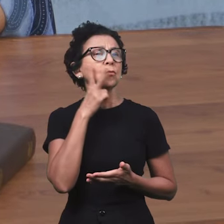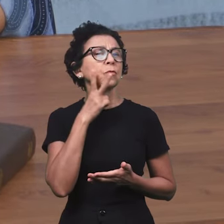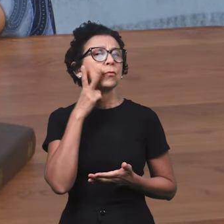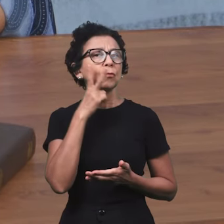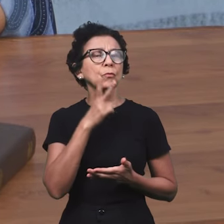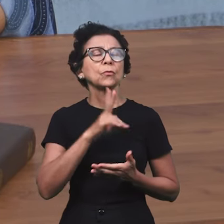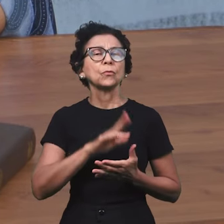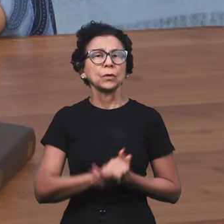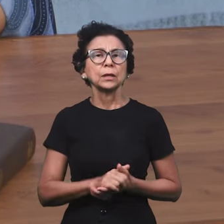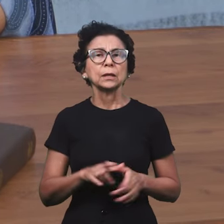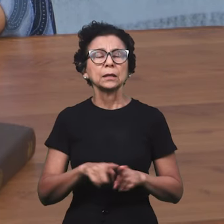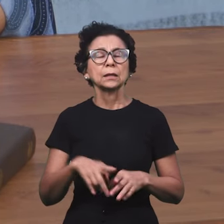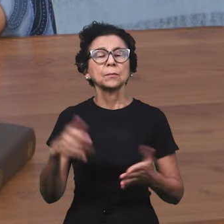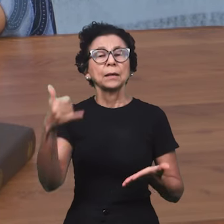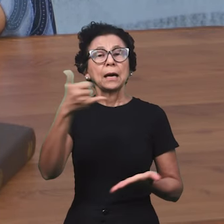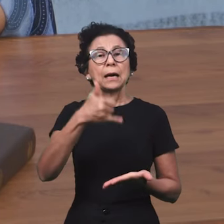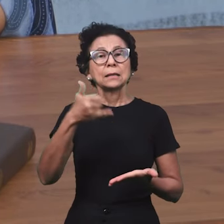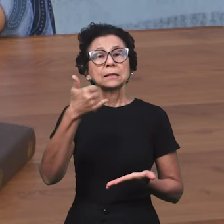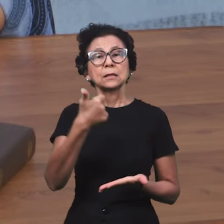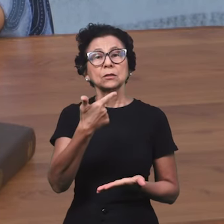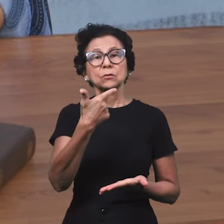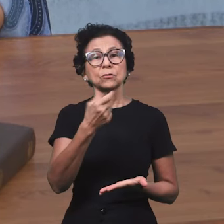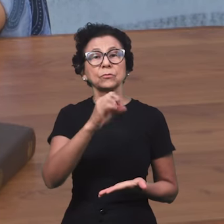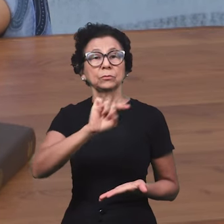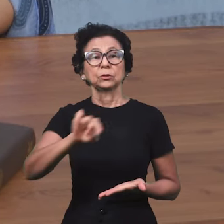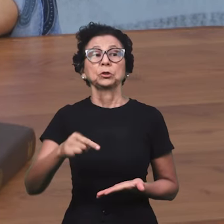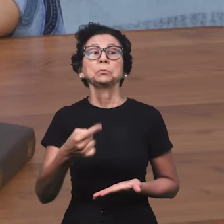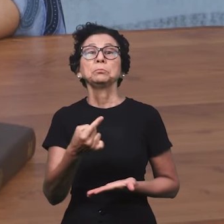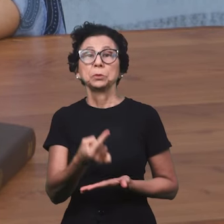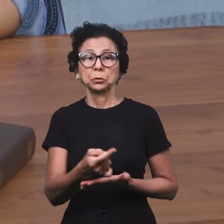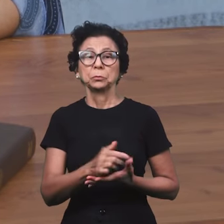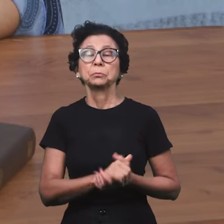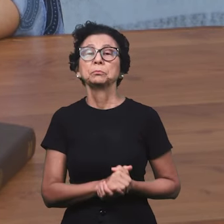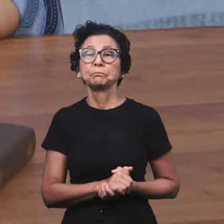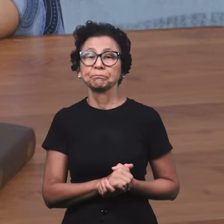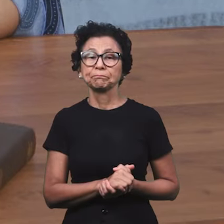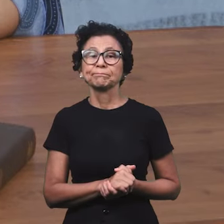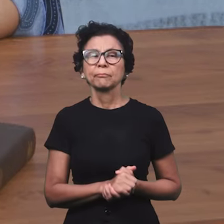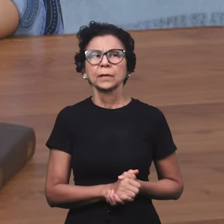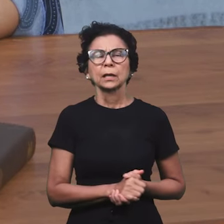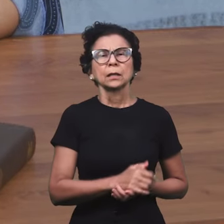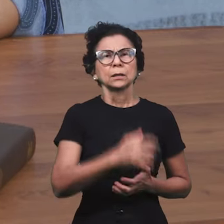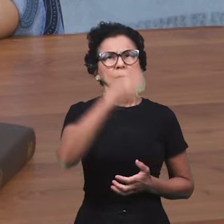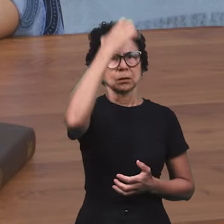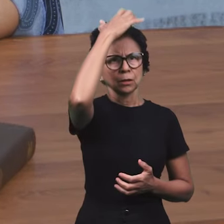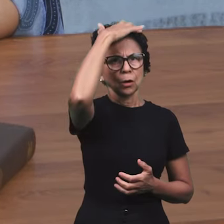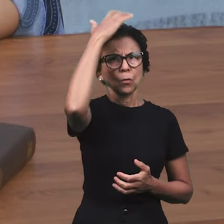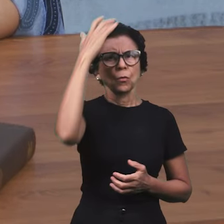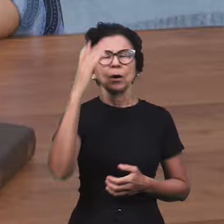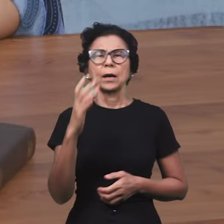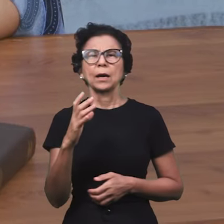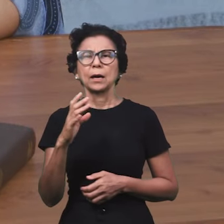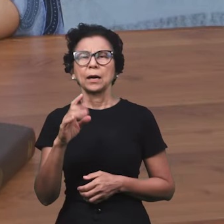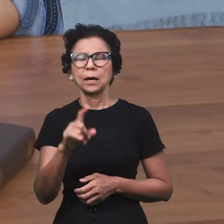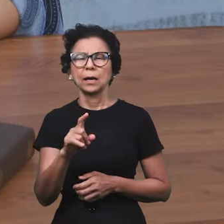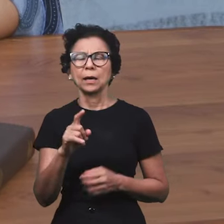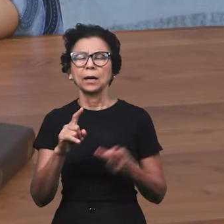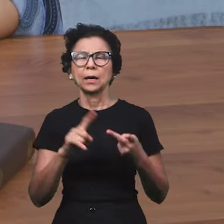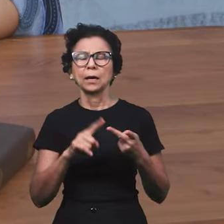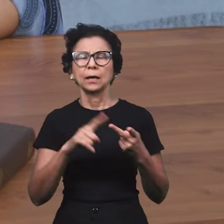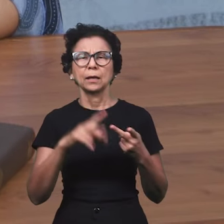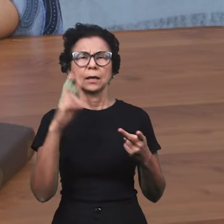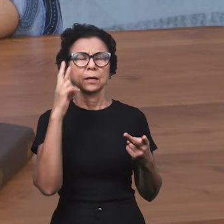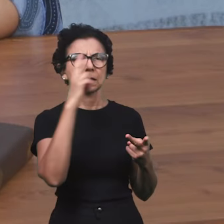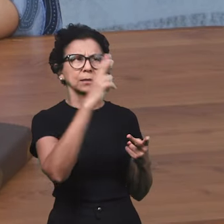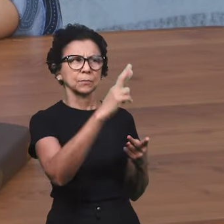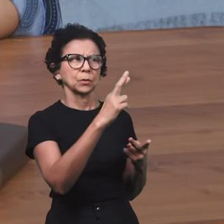20.000 batos de azeite. E Hirão, rei de Tiro, respondeu por escrito e enviou a